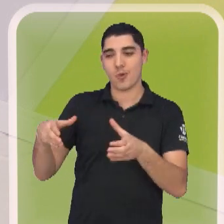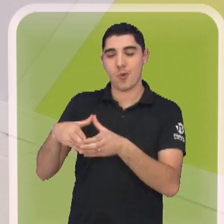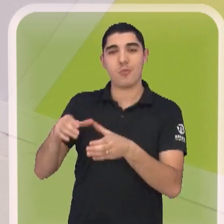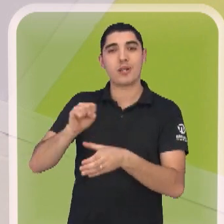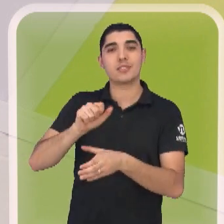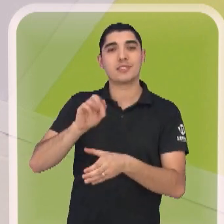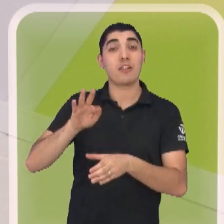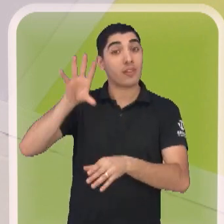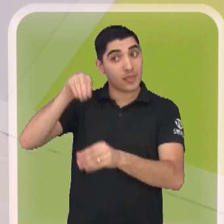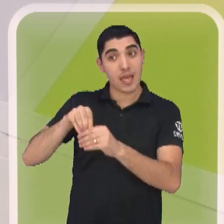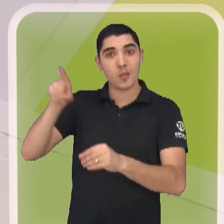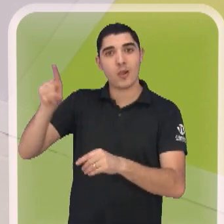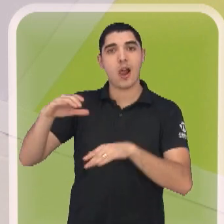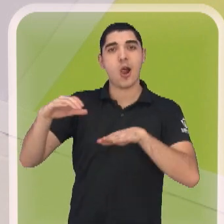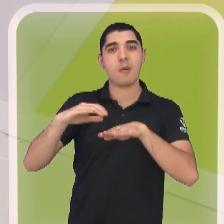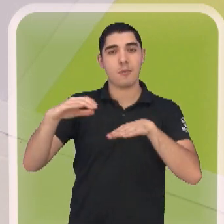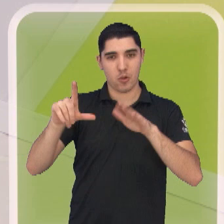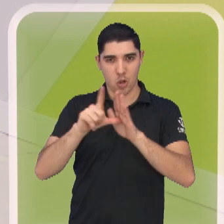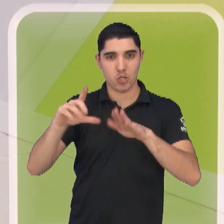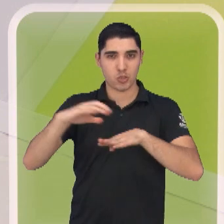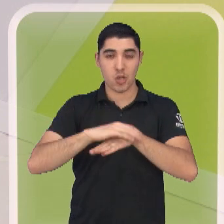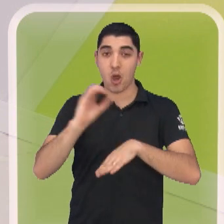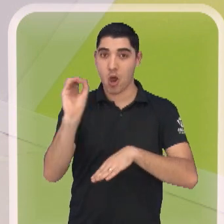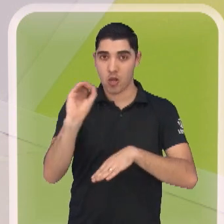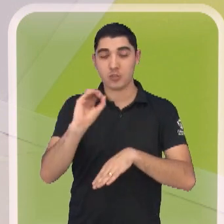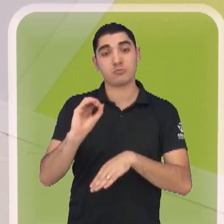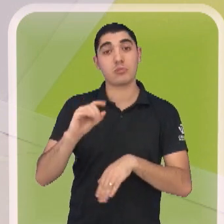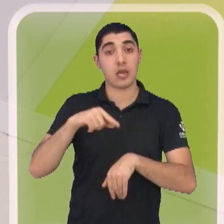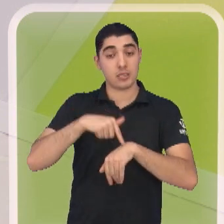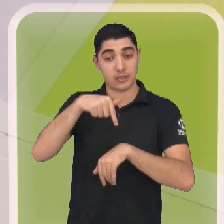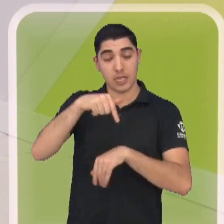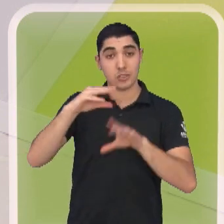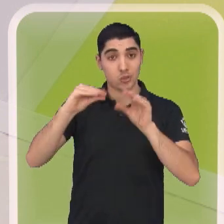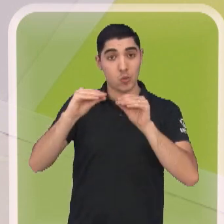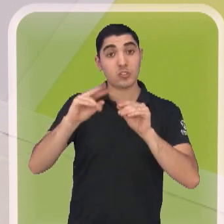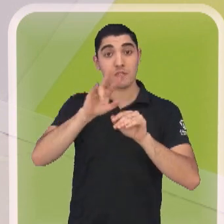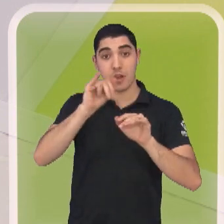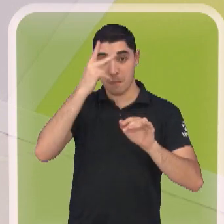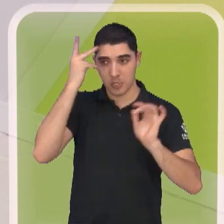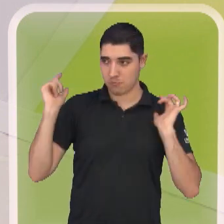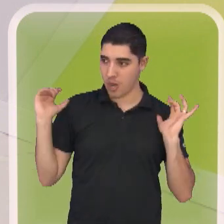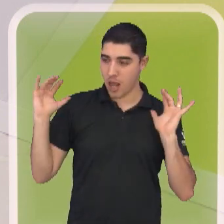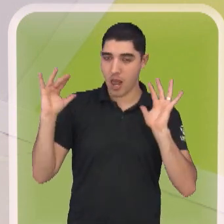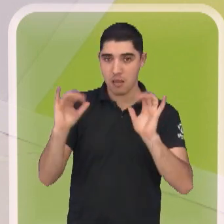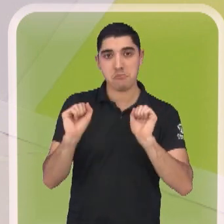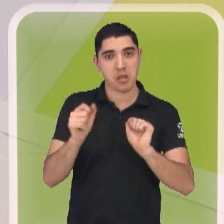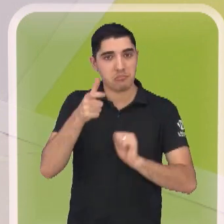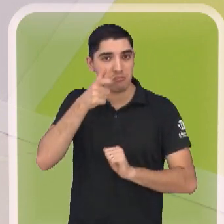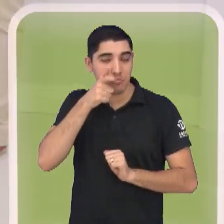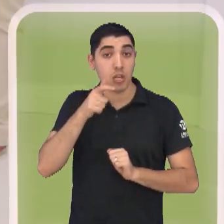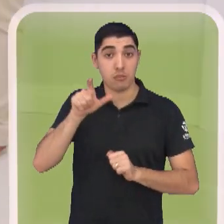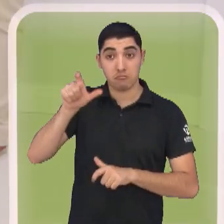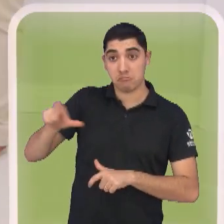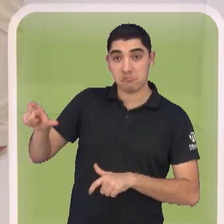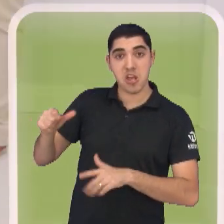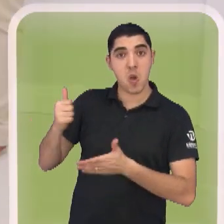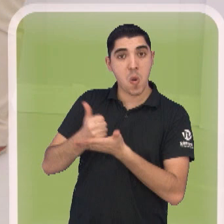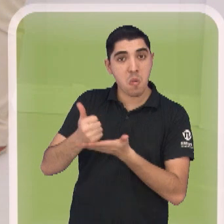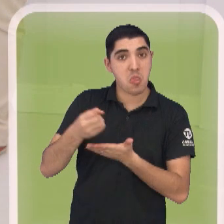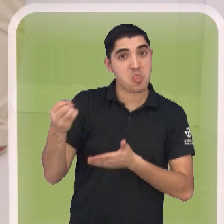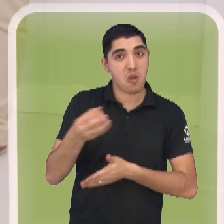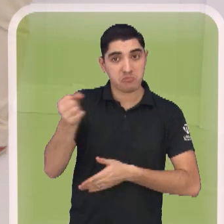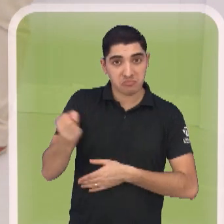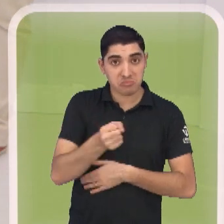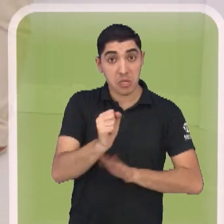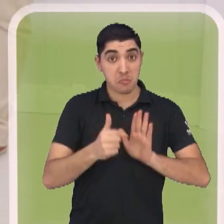o Oscar Constantino às 7:00 da noite em evento aberto ao público e a imprensa Brunão jogadores contratados esta apresentação